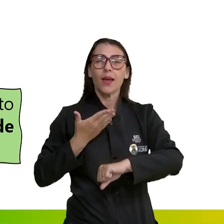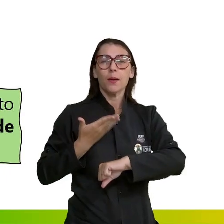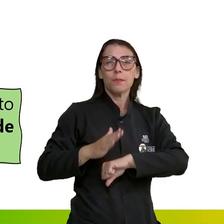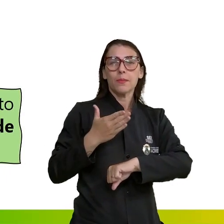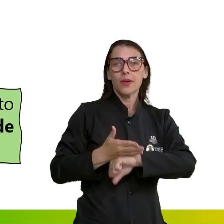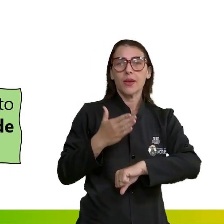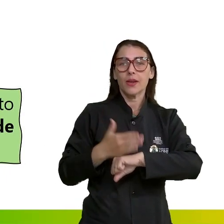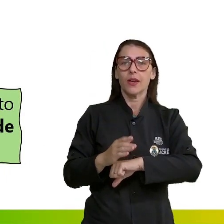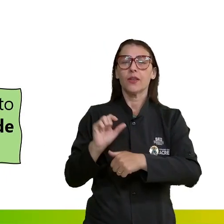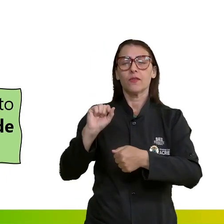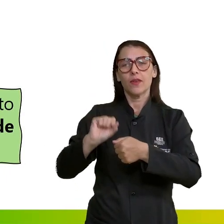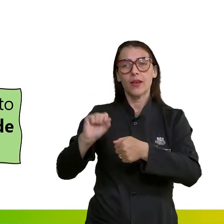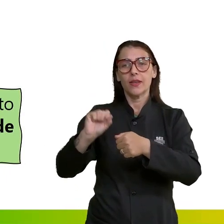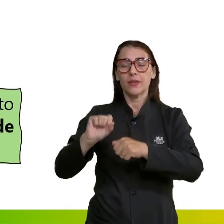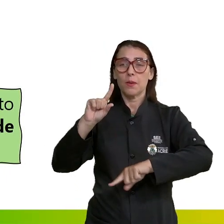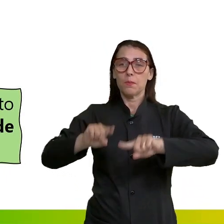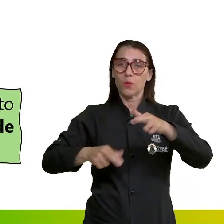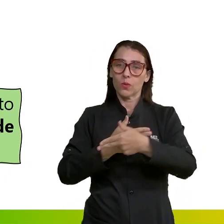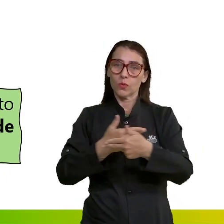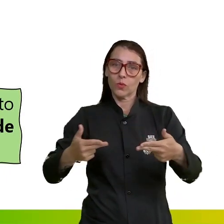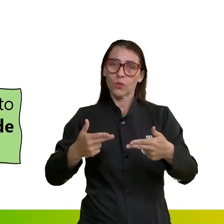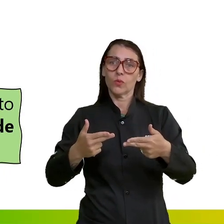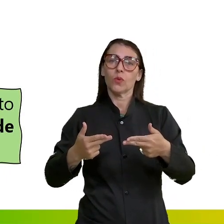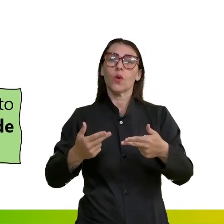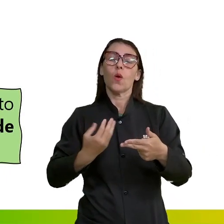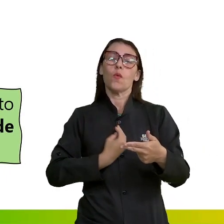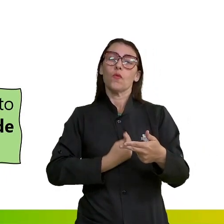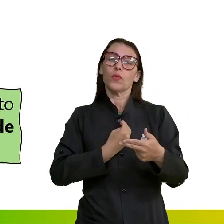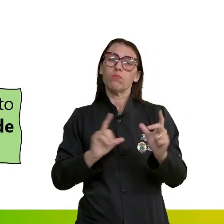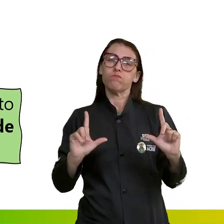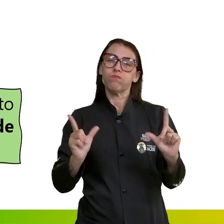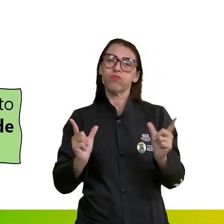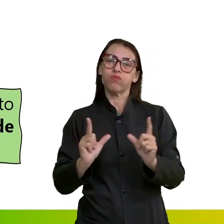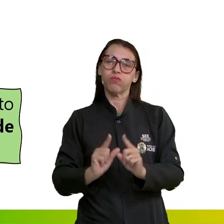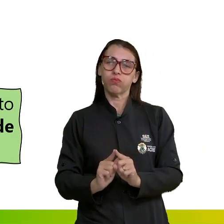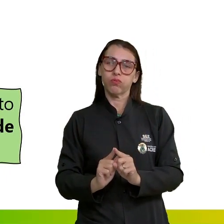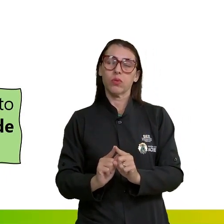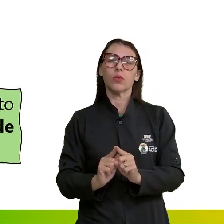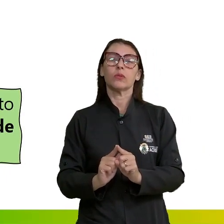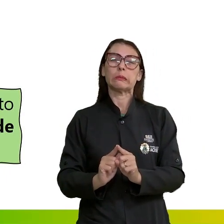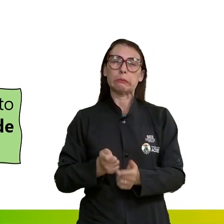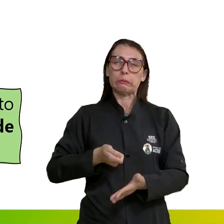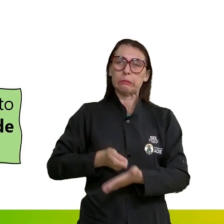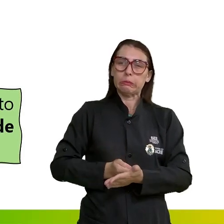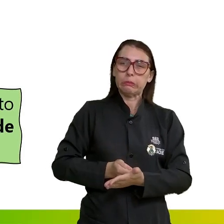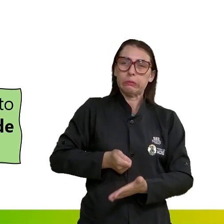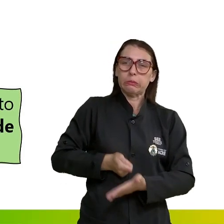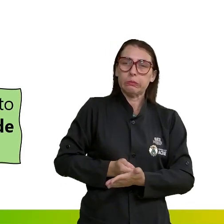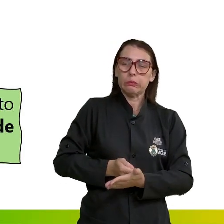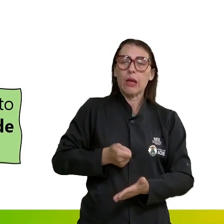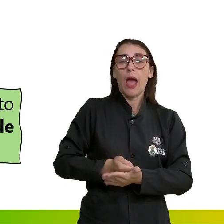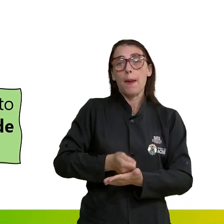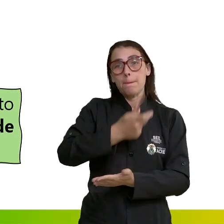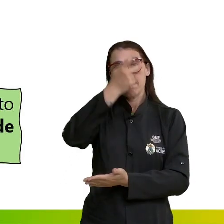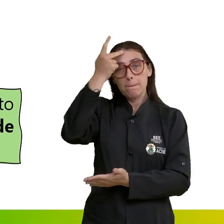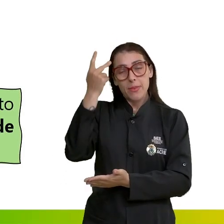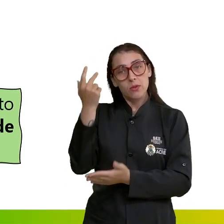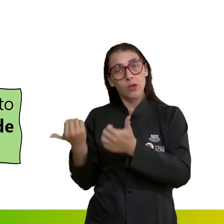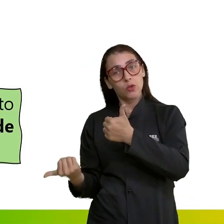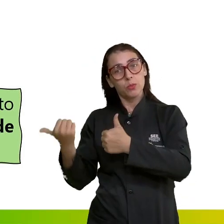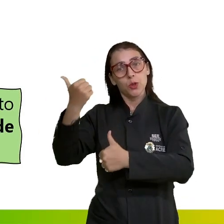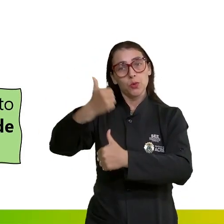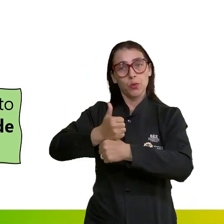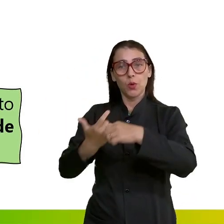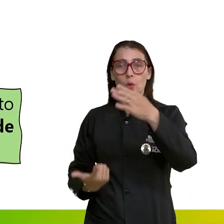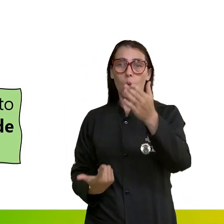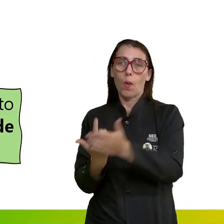de fabricar produtos com vida útil reduzida, forçando o consumidor a